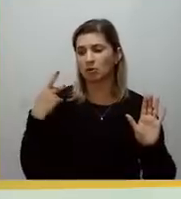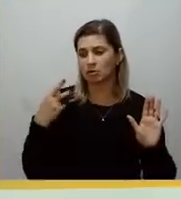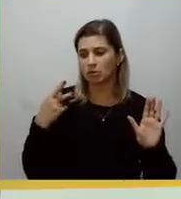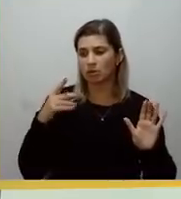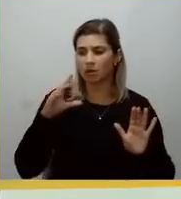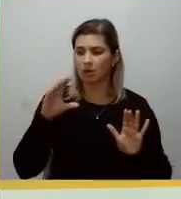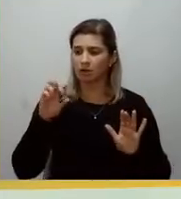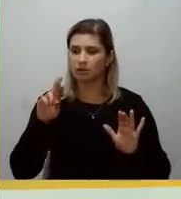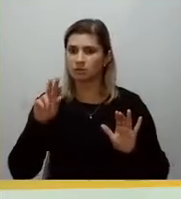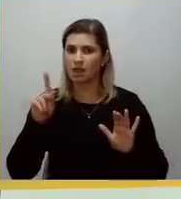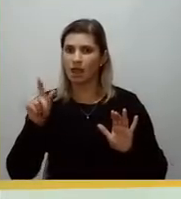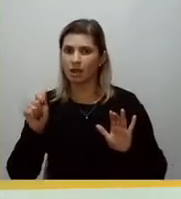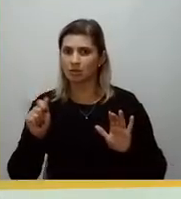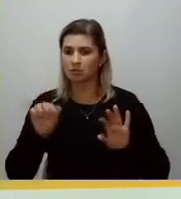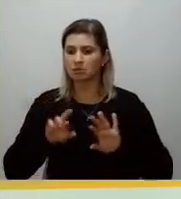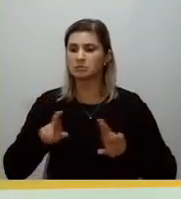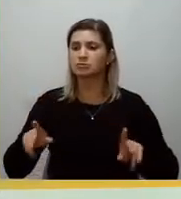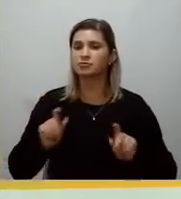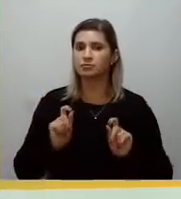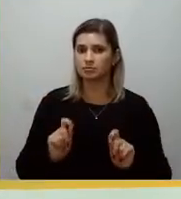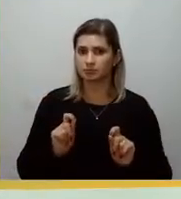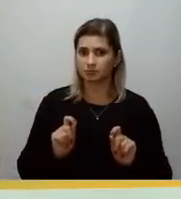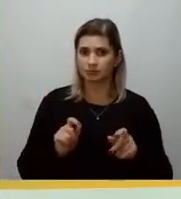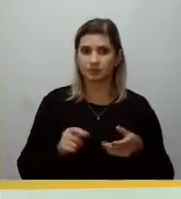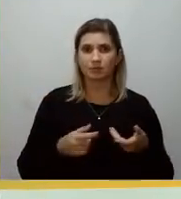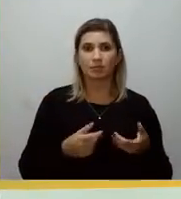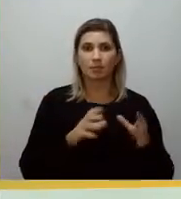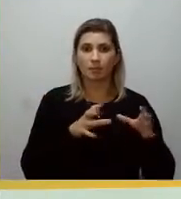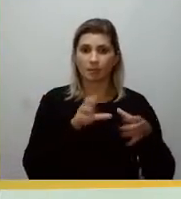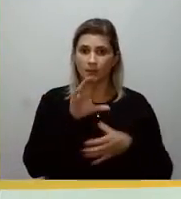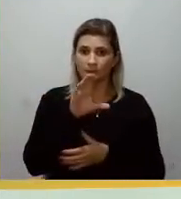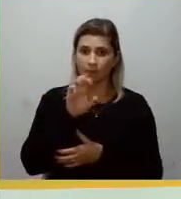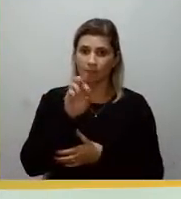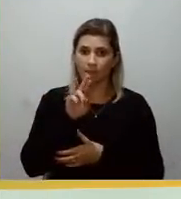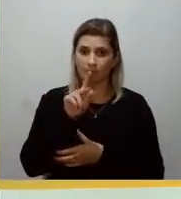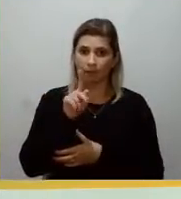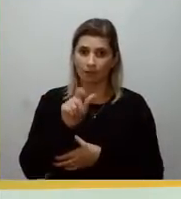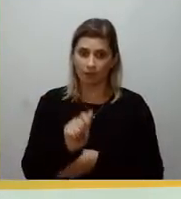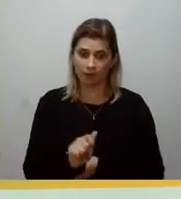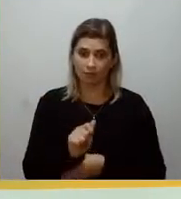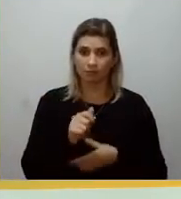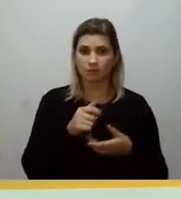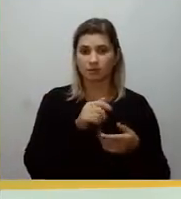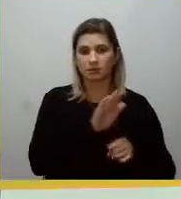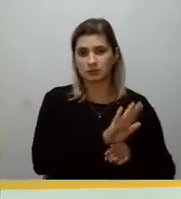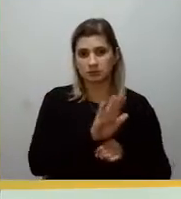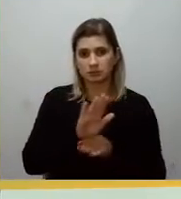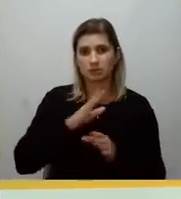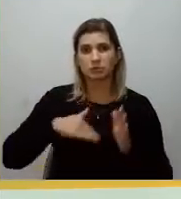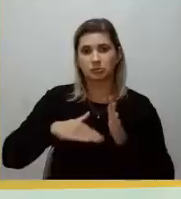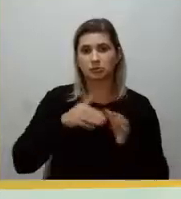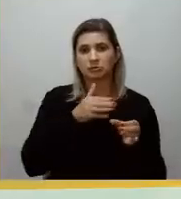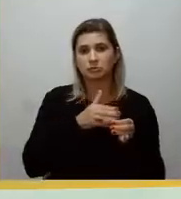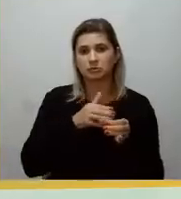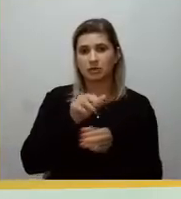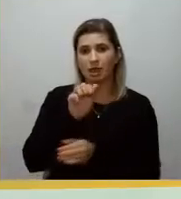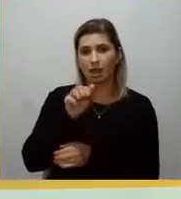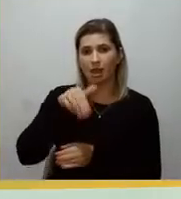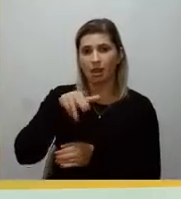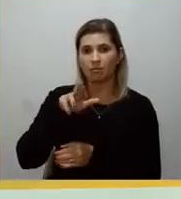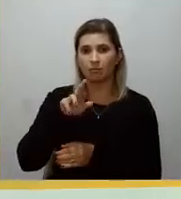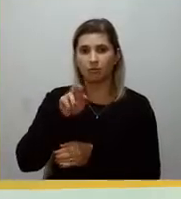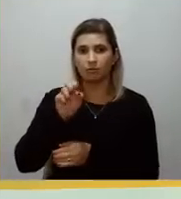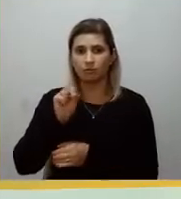prestava serviço para a MURES, para todos os prefeitos, integrava os municípios, né, e apoiava o trabalho de jurídico das grandes decisões